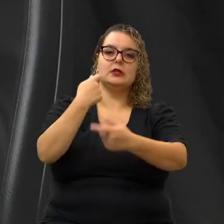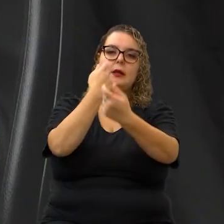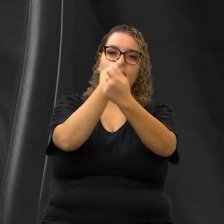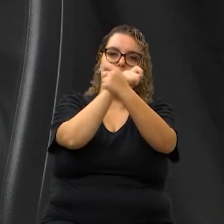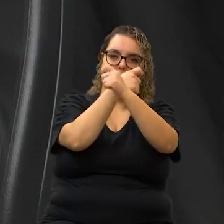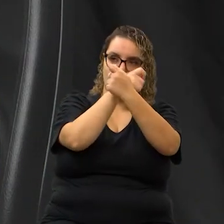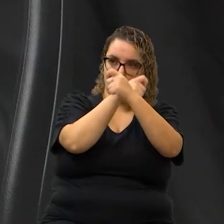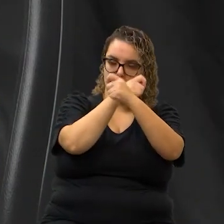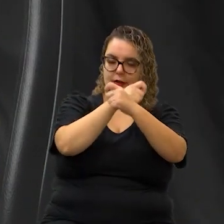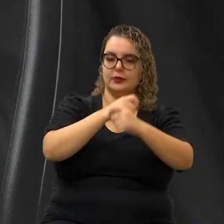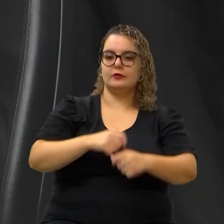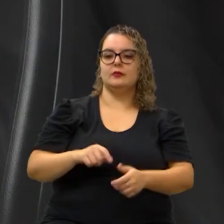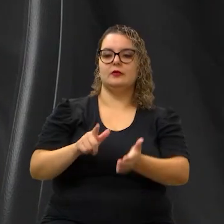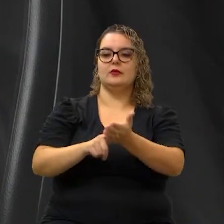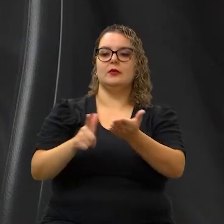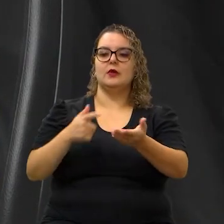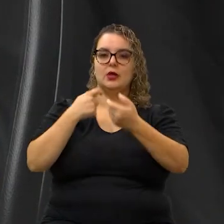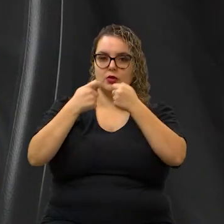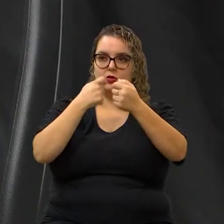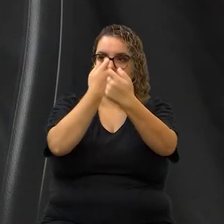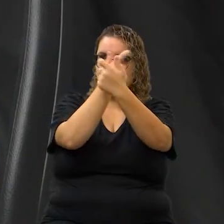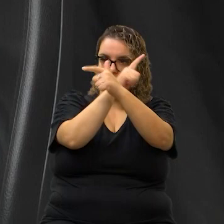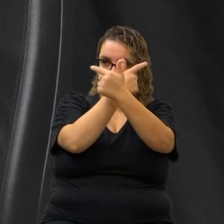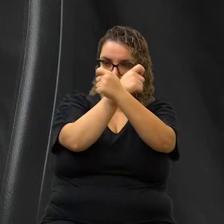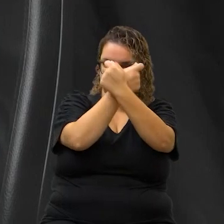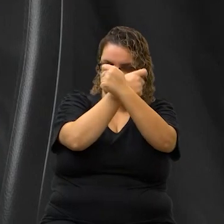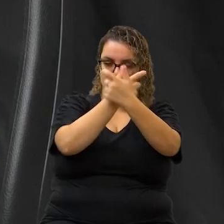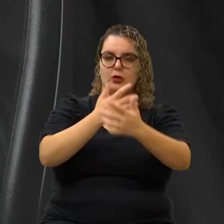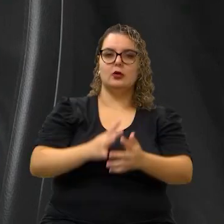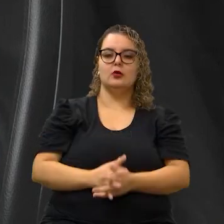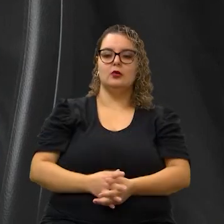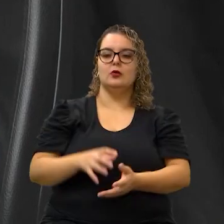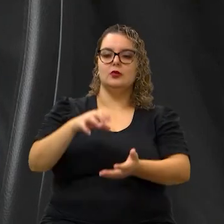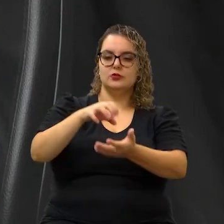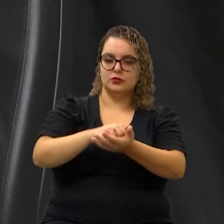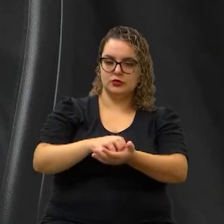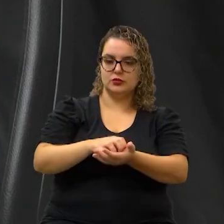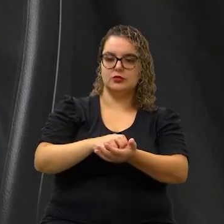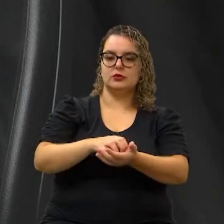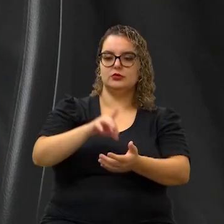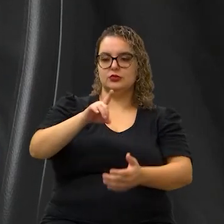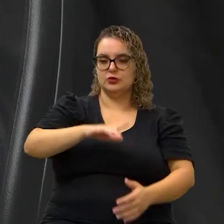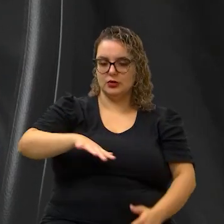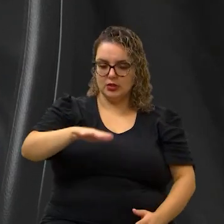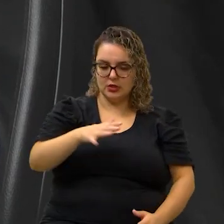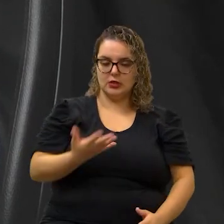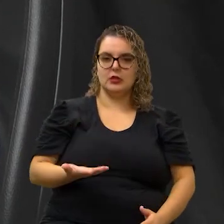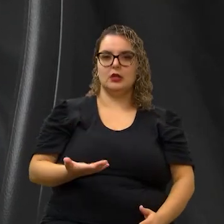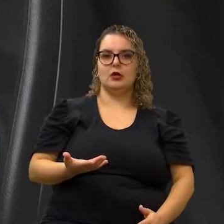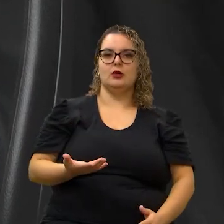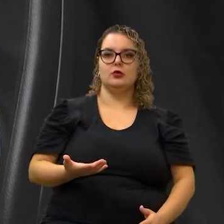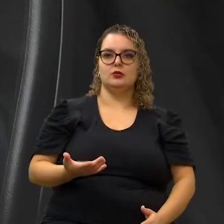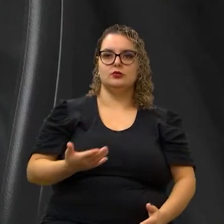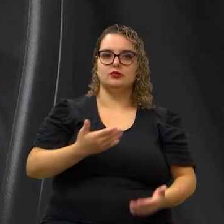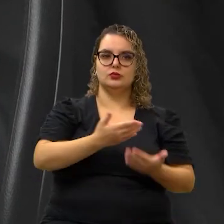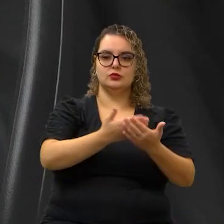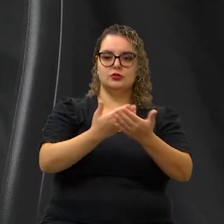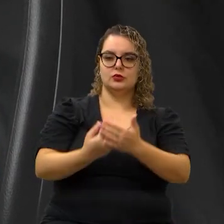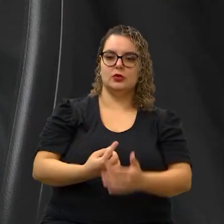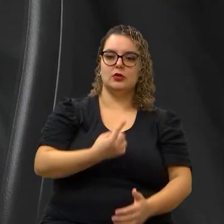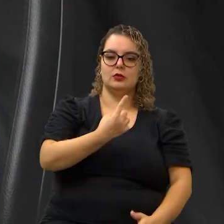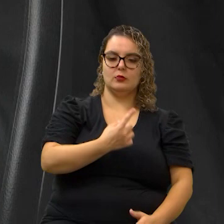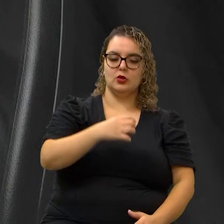na PUC, fui cursar jornalismo na PUC, fui do Diretório Central de Estudantes na PUC, fui eleito